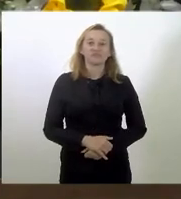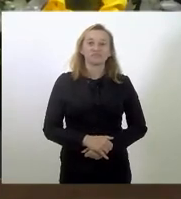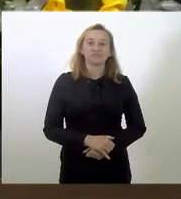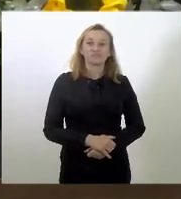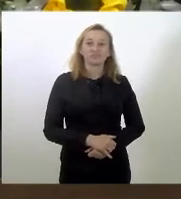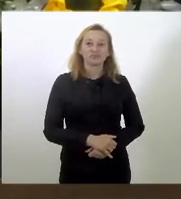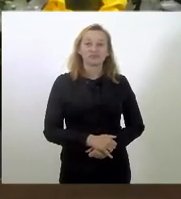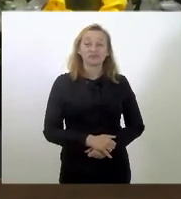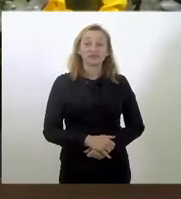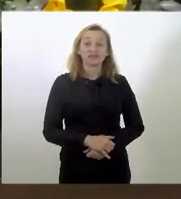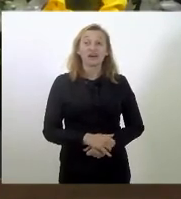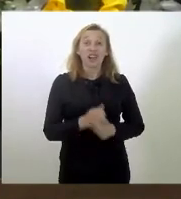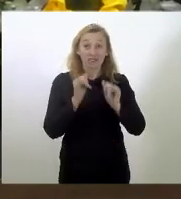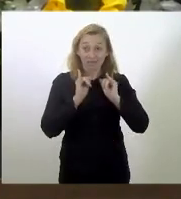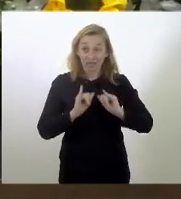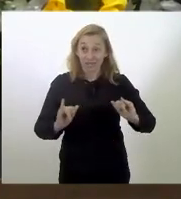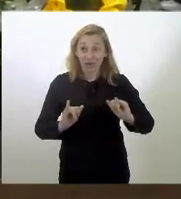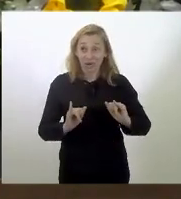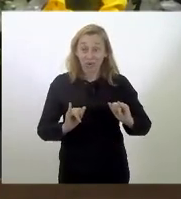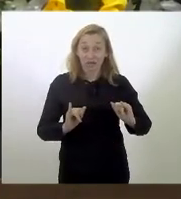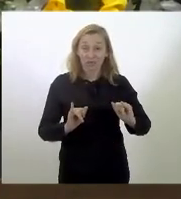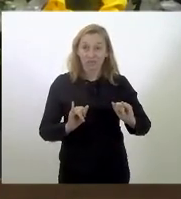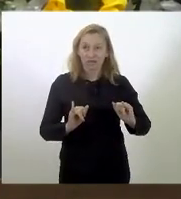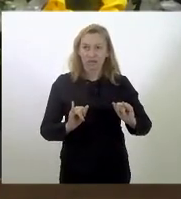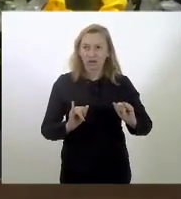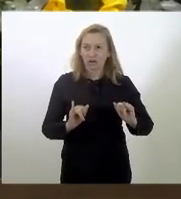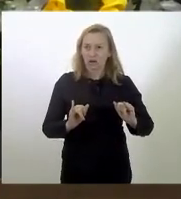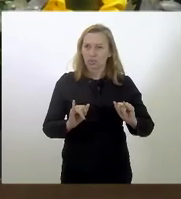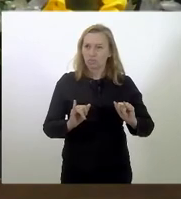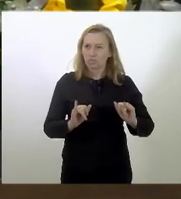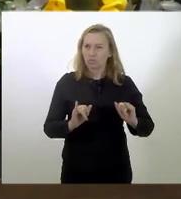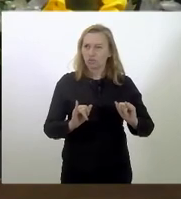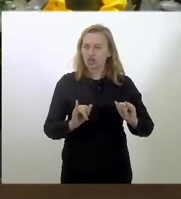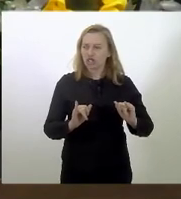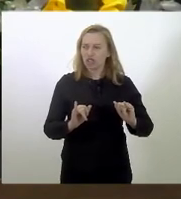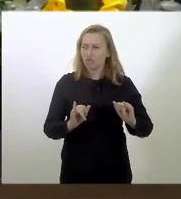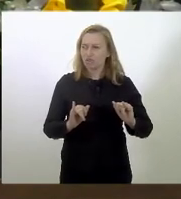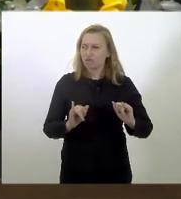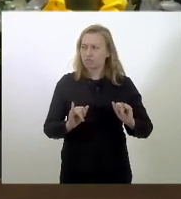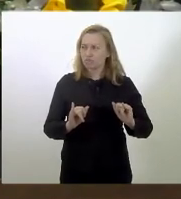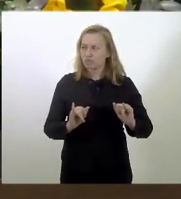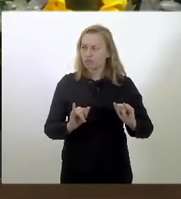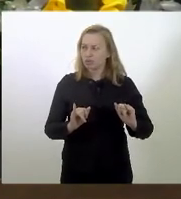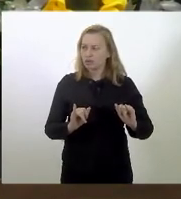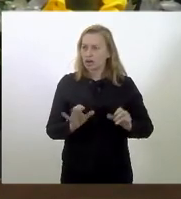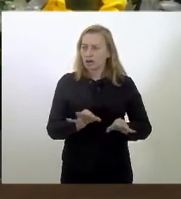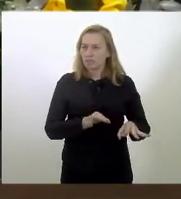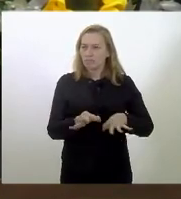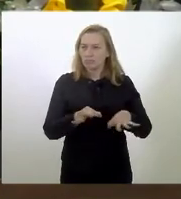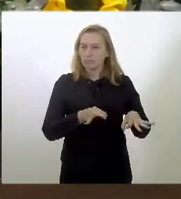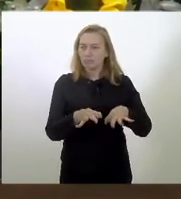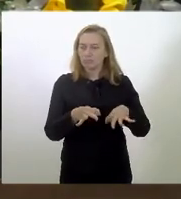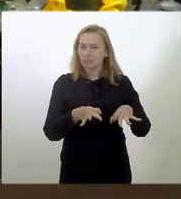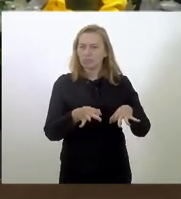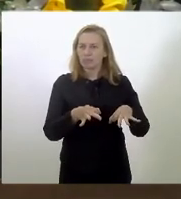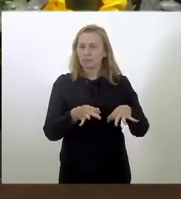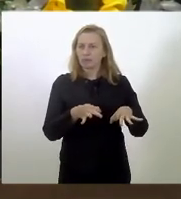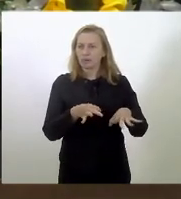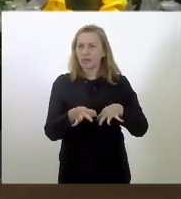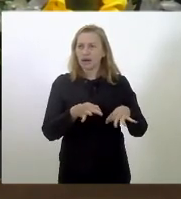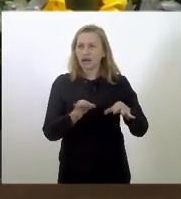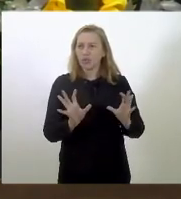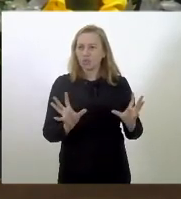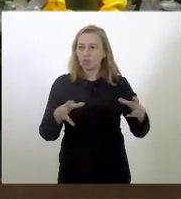Bem, anunciar que vamos fazer um mutirão, juntamente com a Secretaria Municipal de Saúde, no